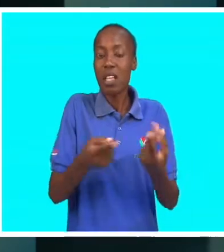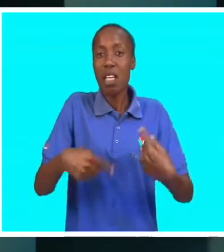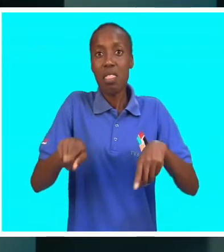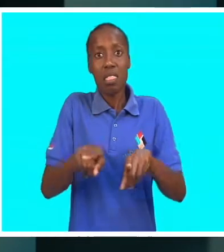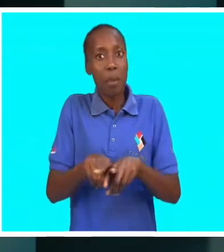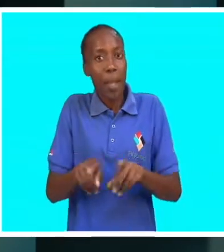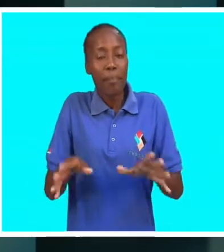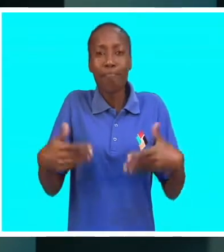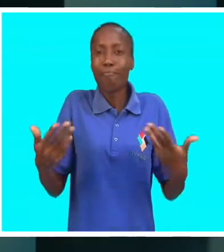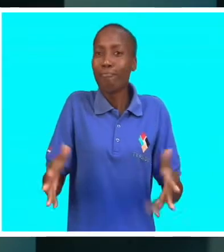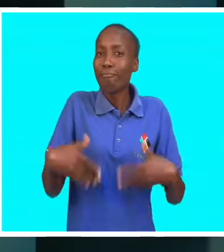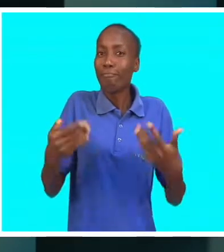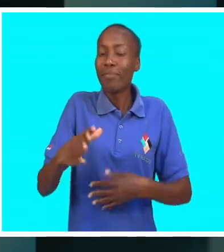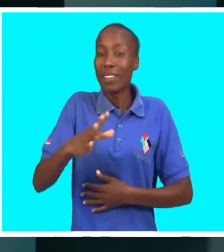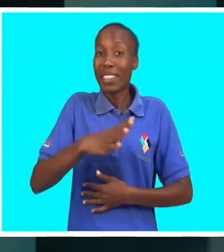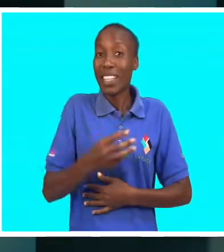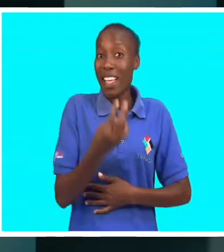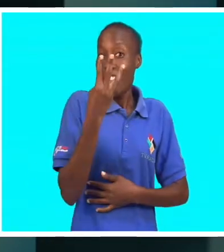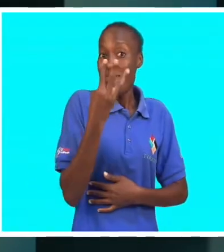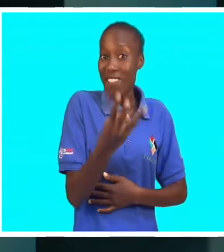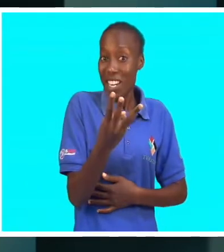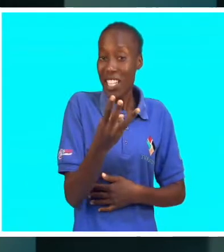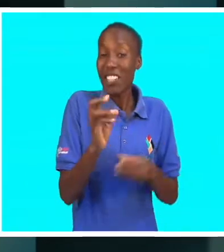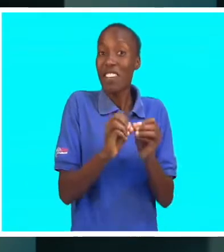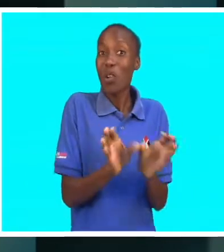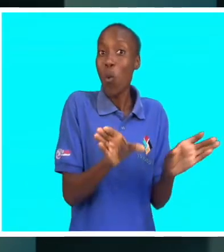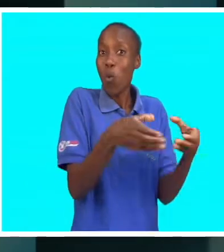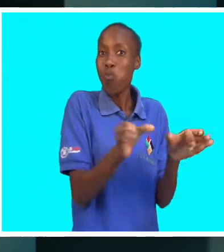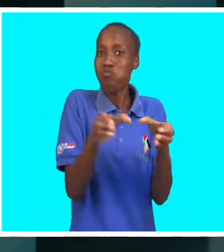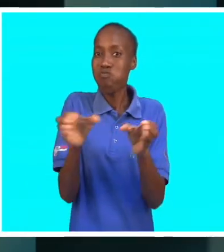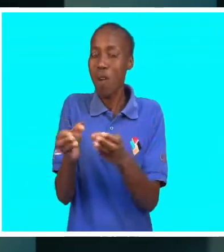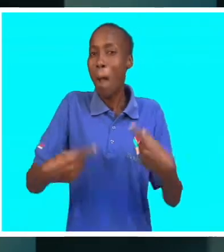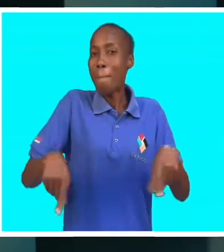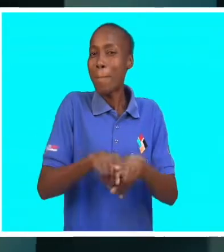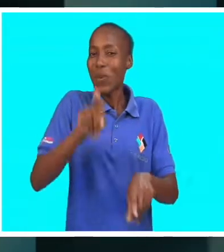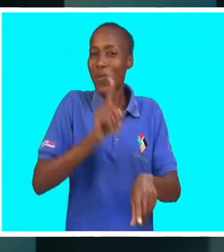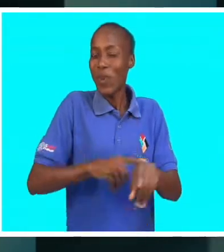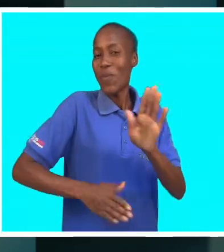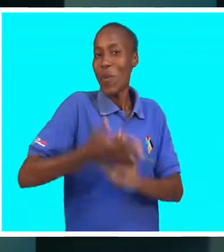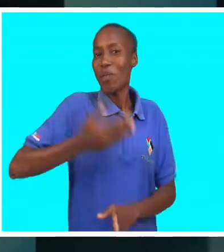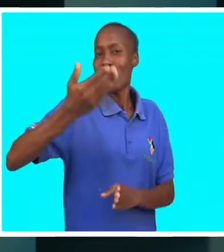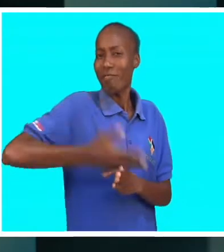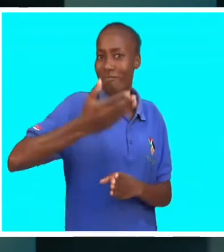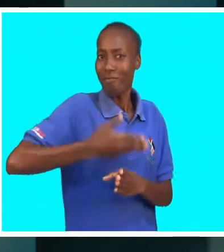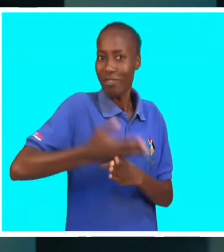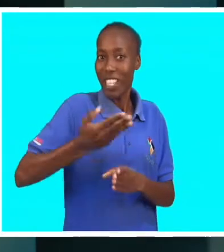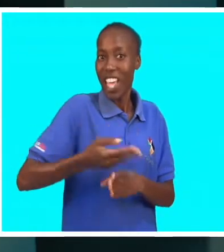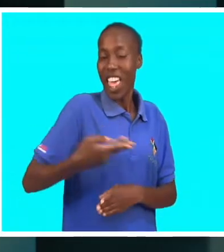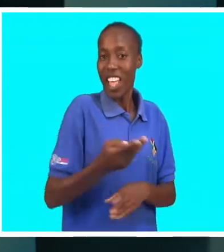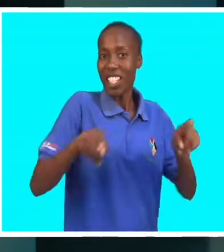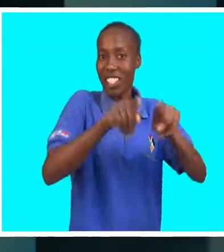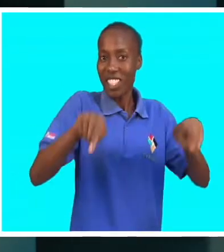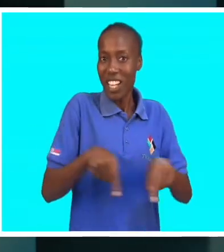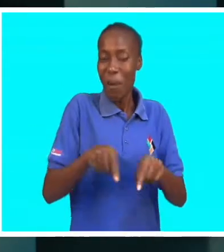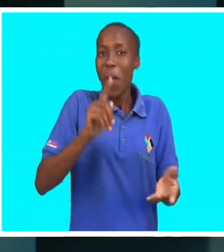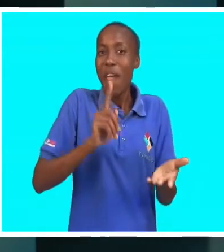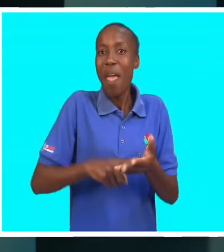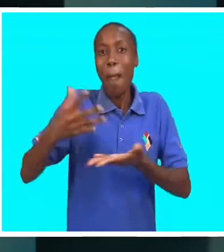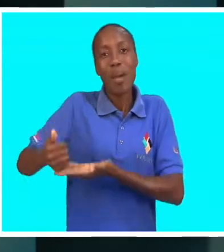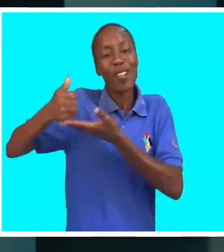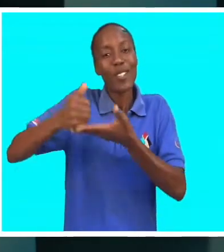de formação levam também o seu tempo. E como o Villancool Futebol Clube aposta era a formação e os diferentes